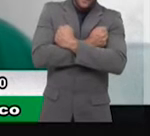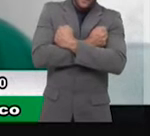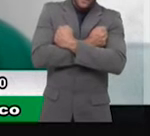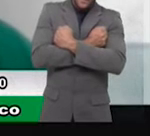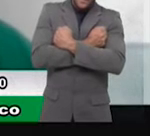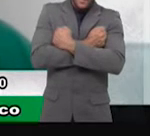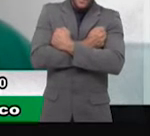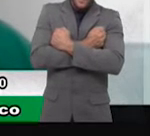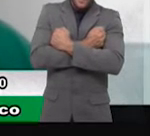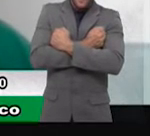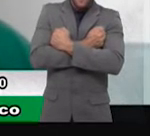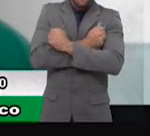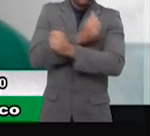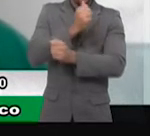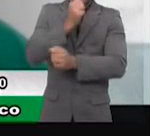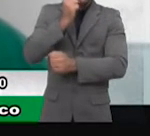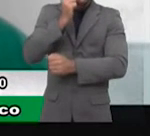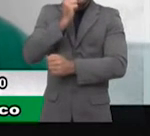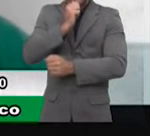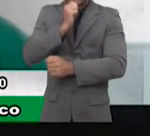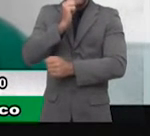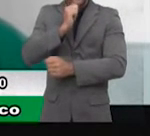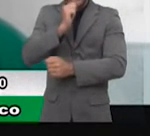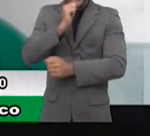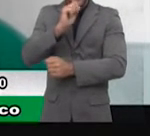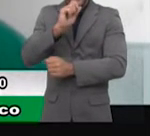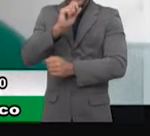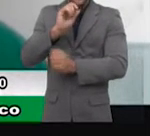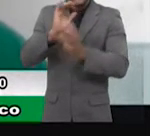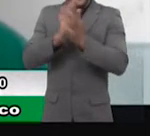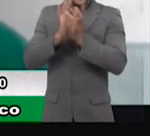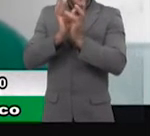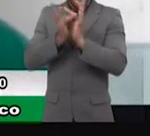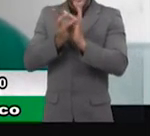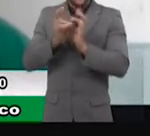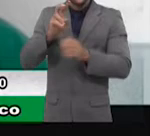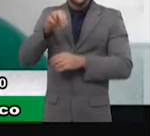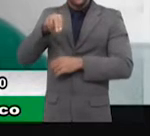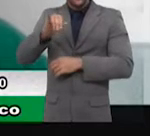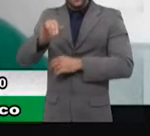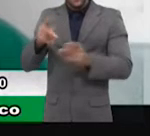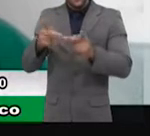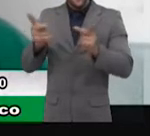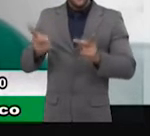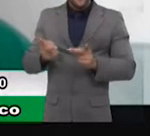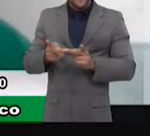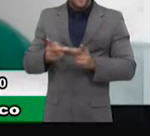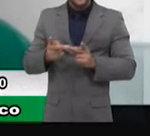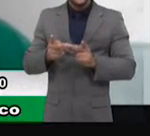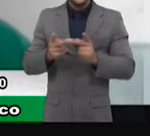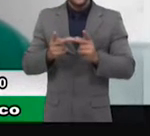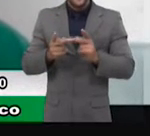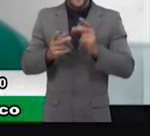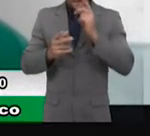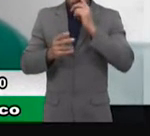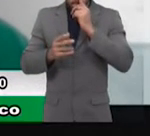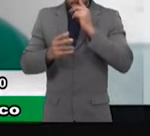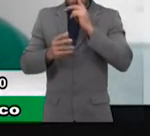à viúva do Ninho, os filhos, os familiares. Eu, ao chegar aqui, eu